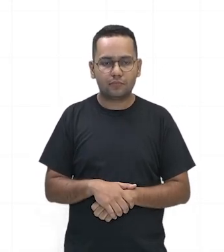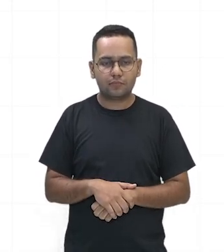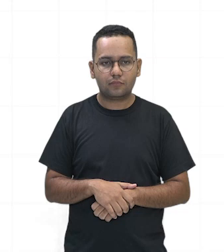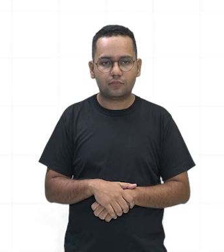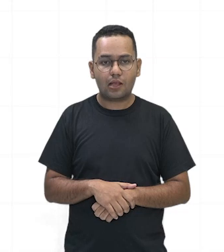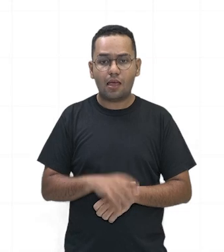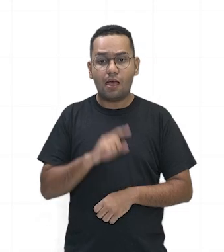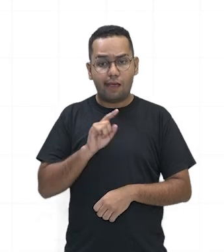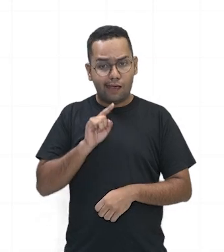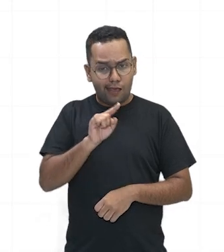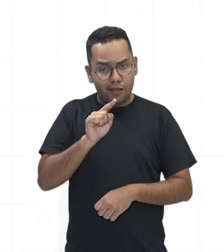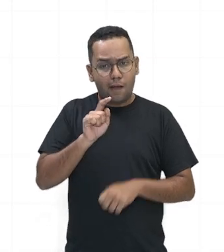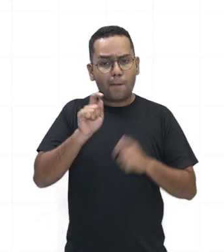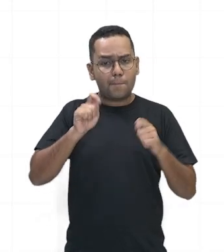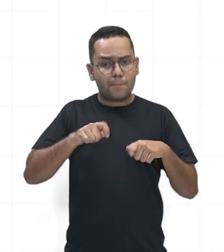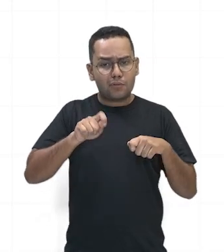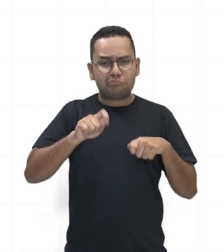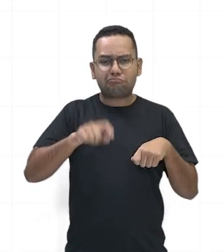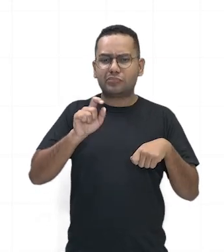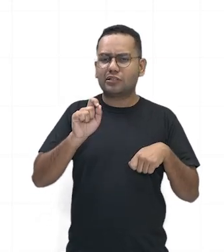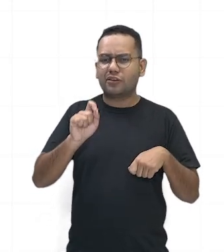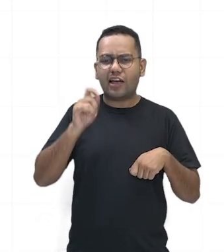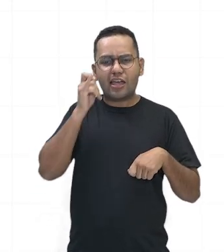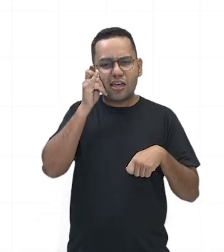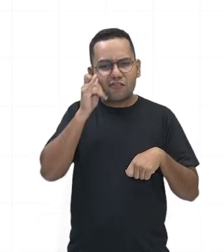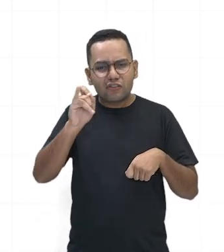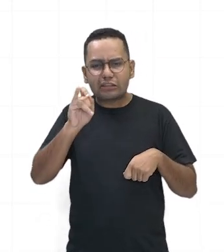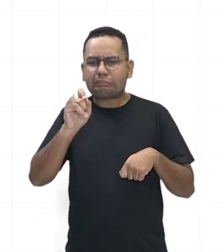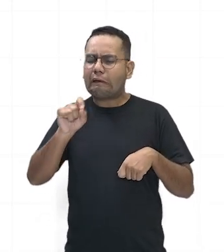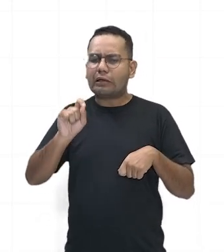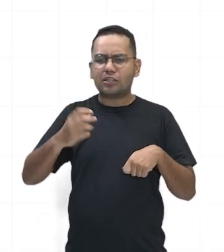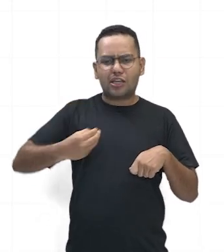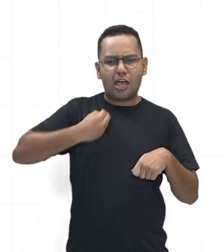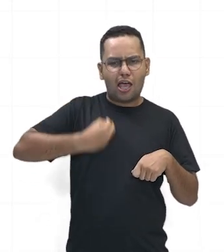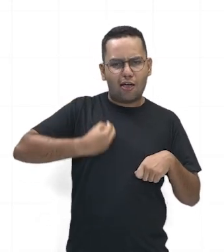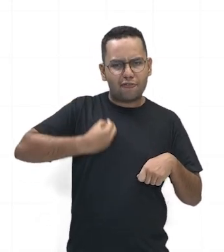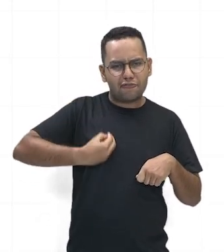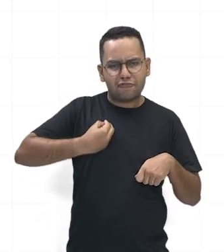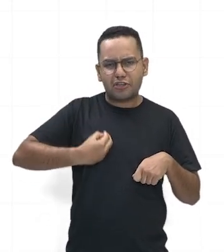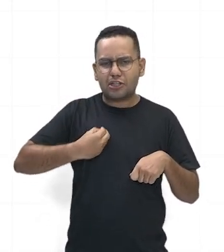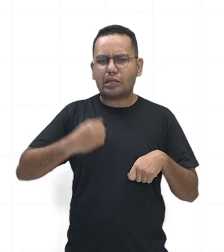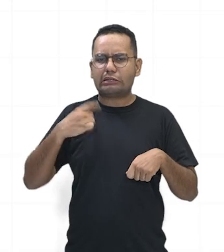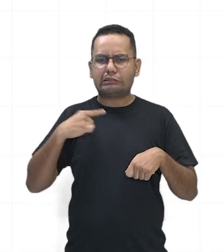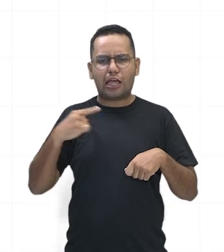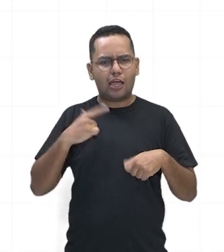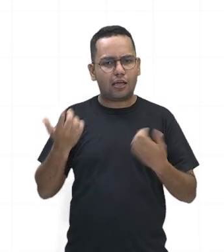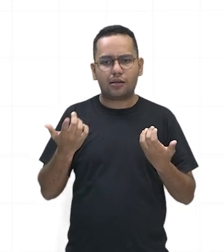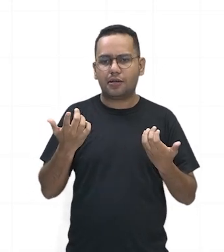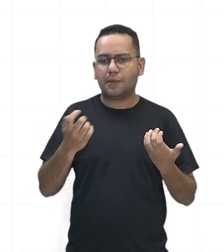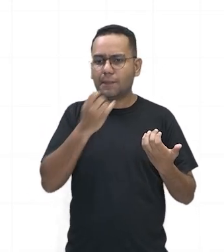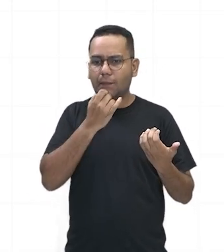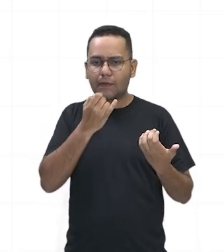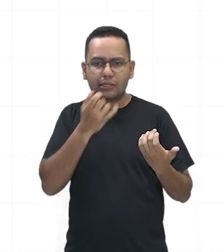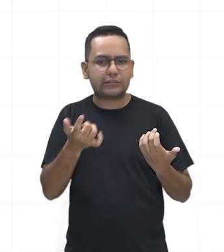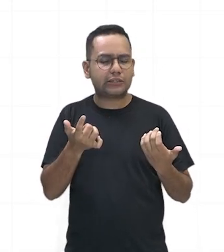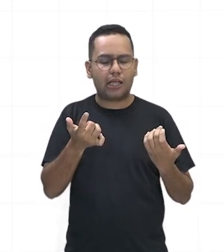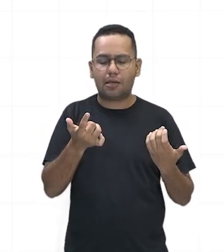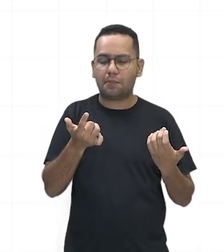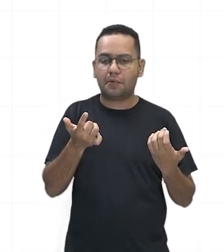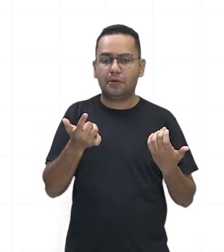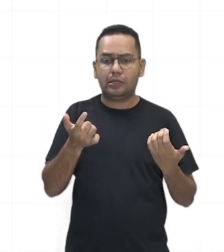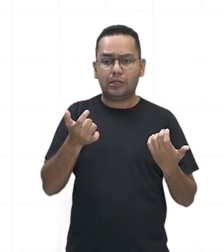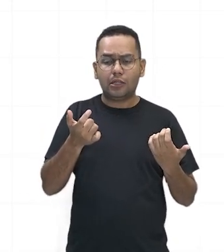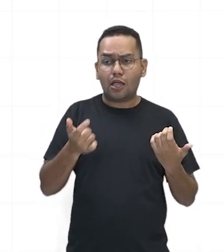sejam considerados inferiores ou a outros. Isso é muito importante, né? Para